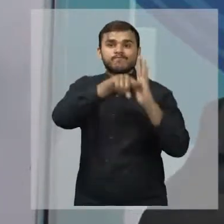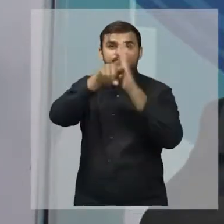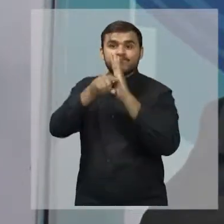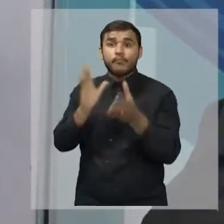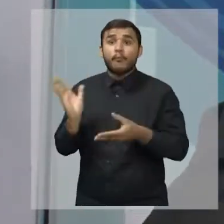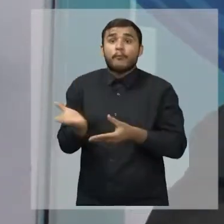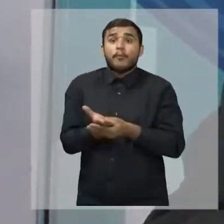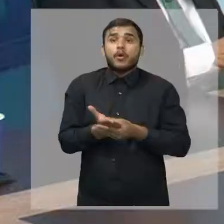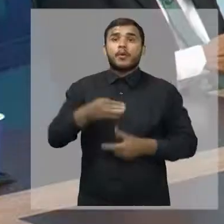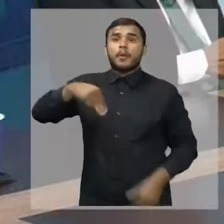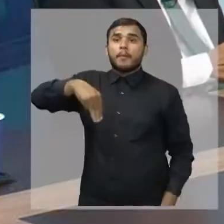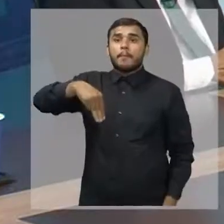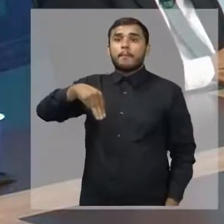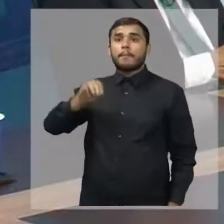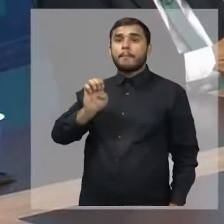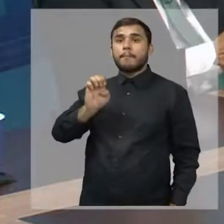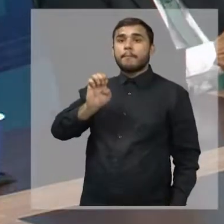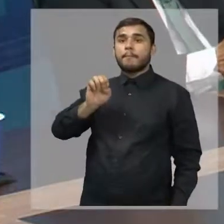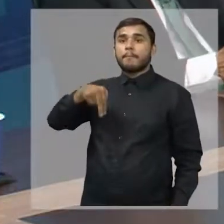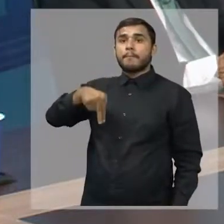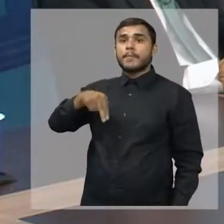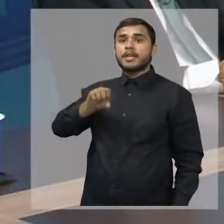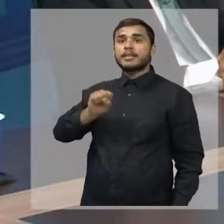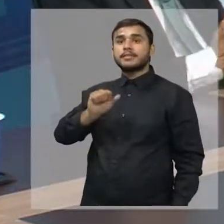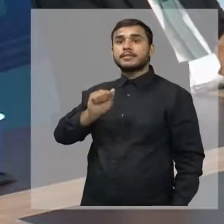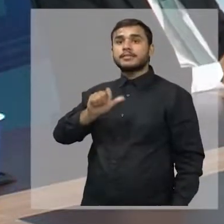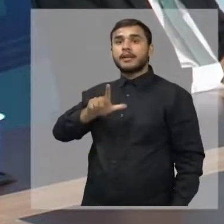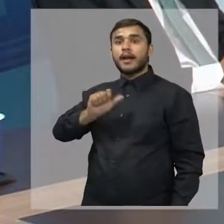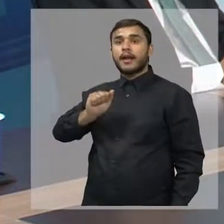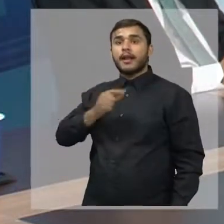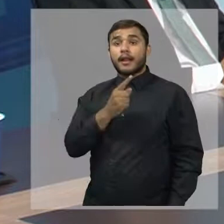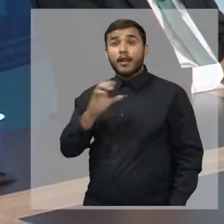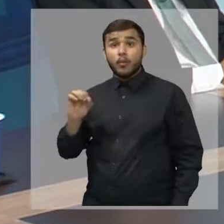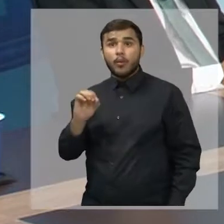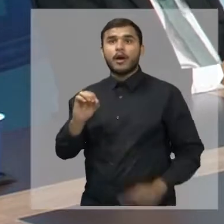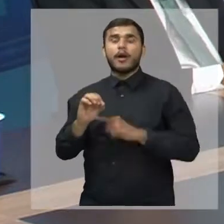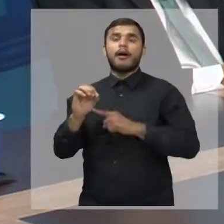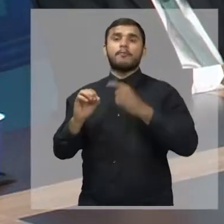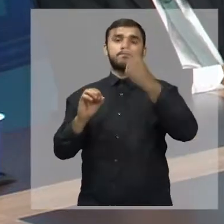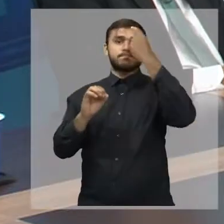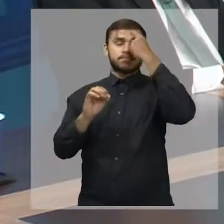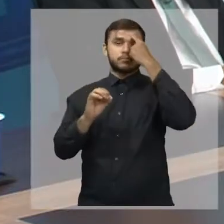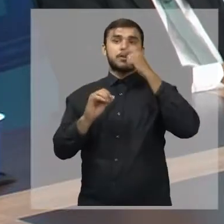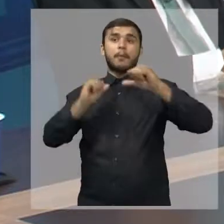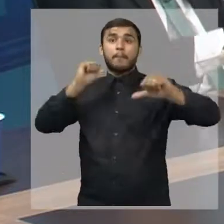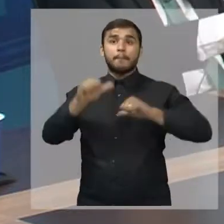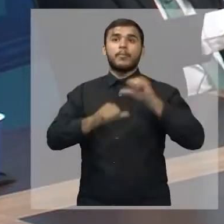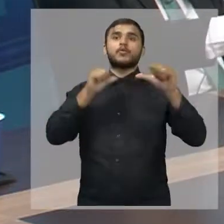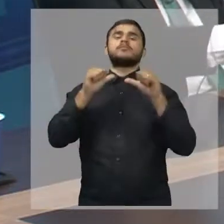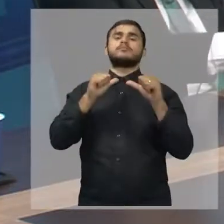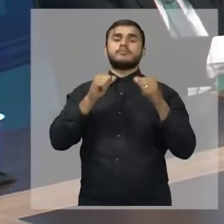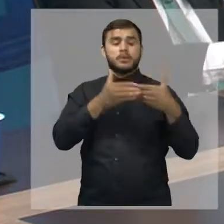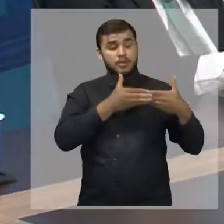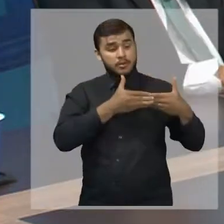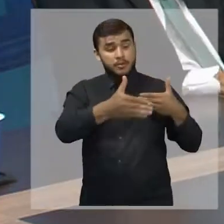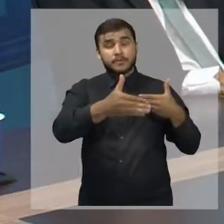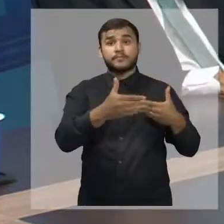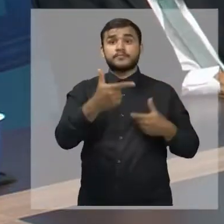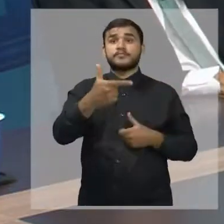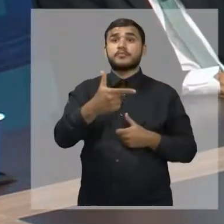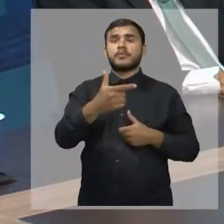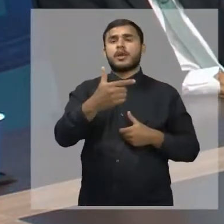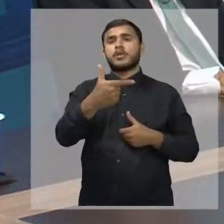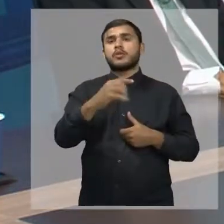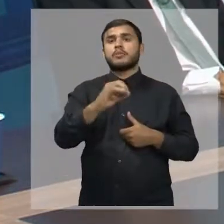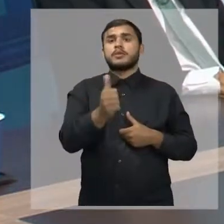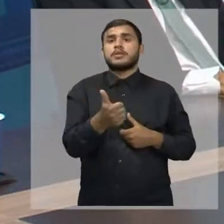mudou, exigindo o trânsito em julgado da decisão penal condenatória. Posteriormente, em 2016, o ministro